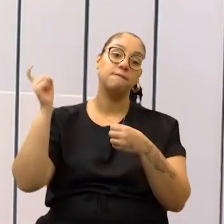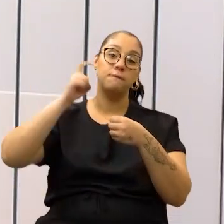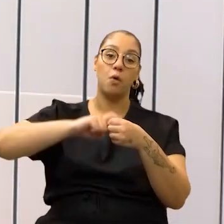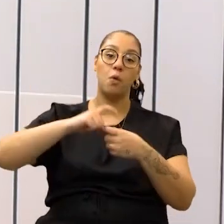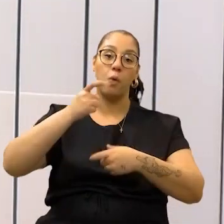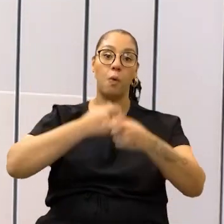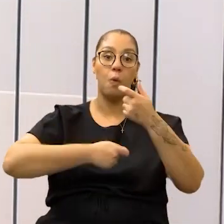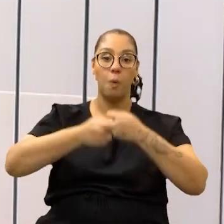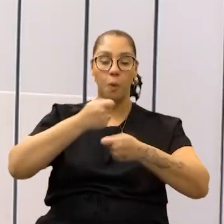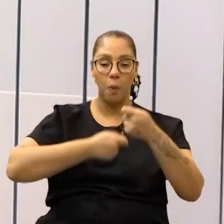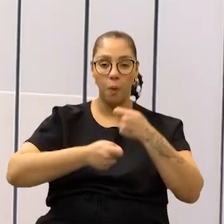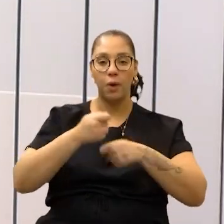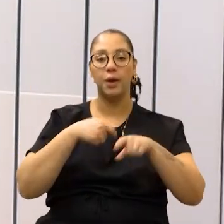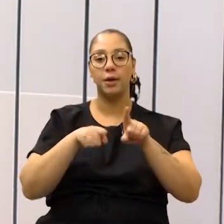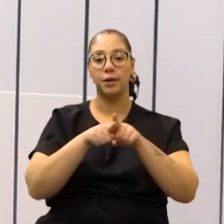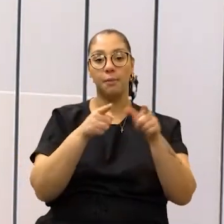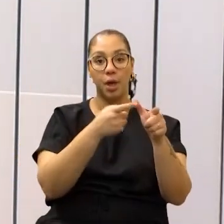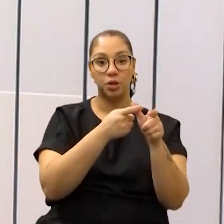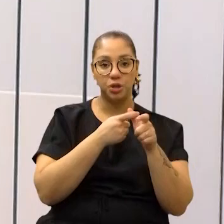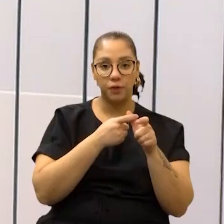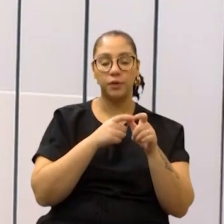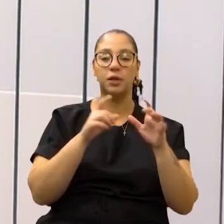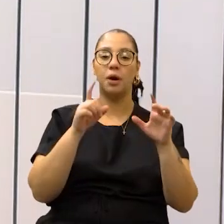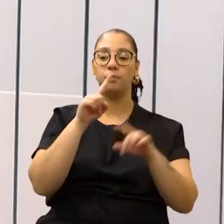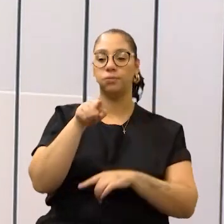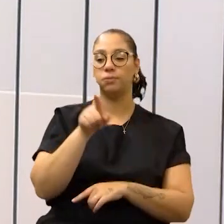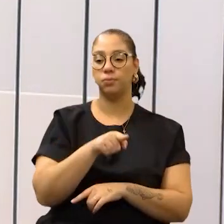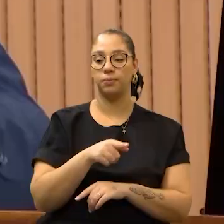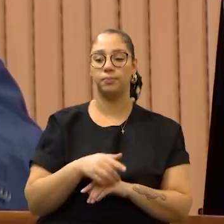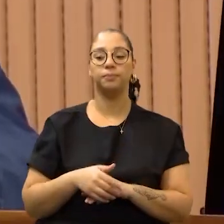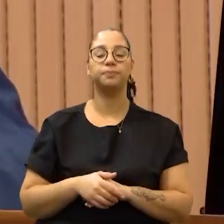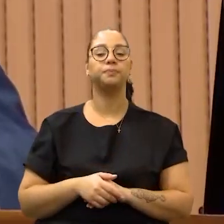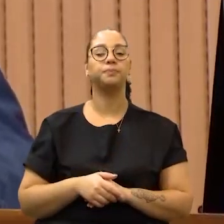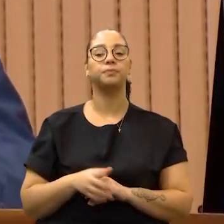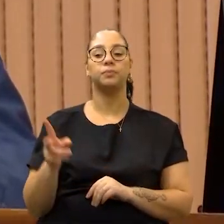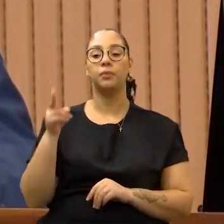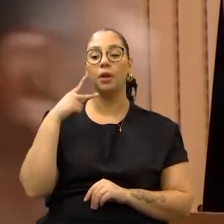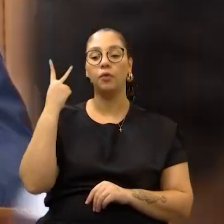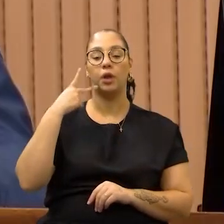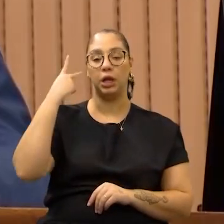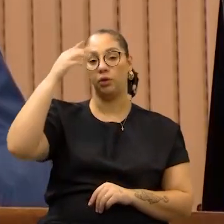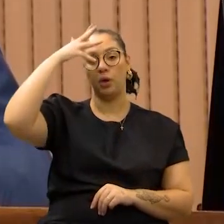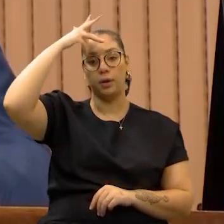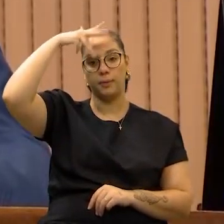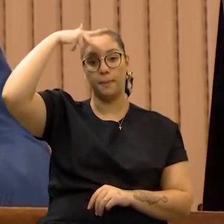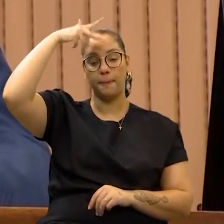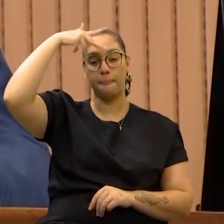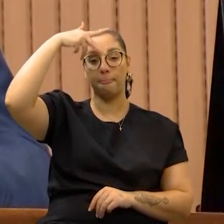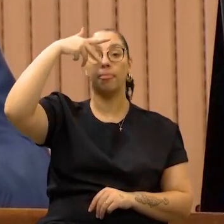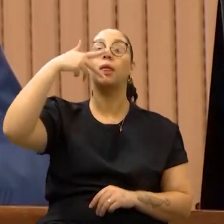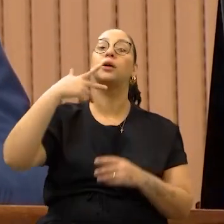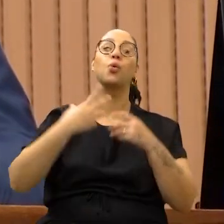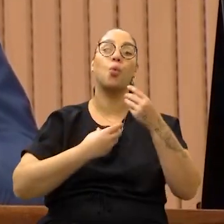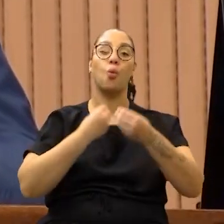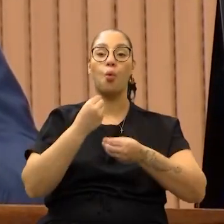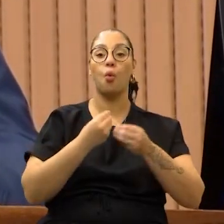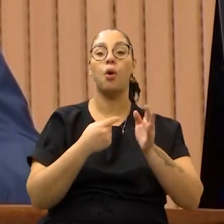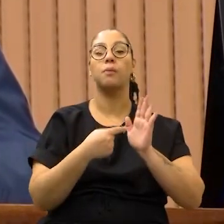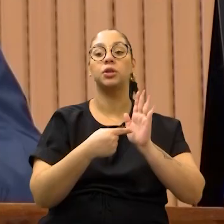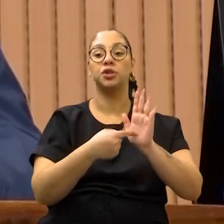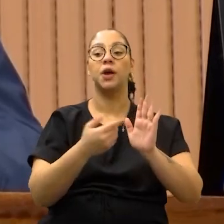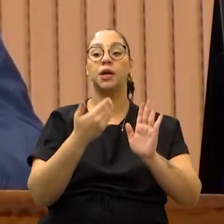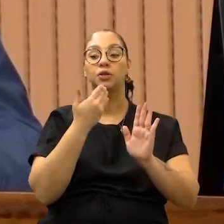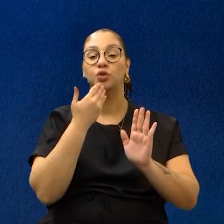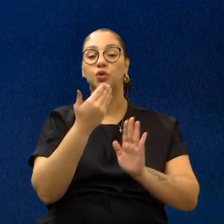para a retomada da economia e quitação de débitos. O vereador Rodrigo da Farmadic, por meio